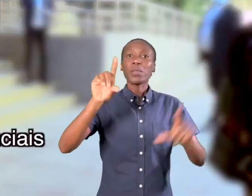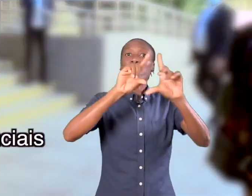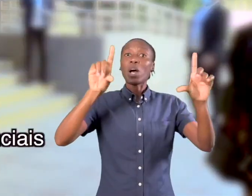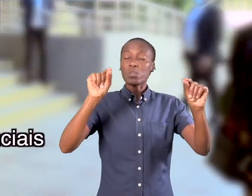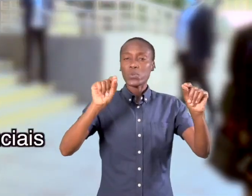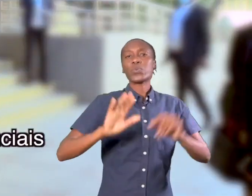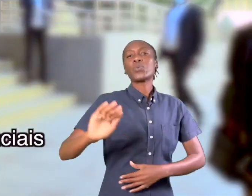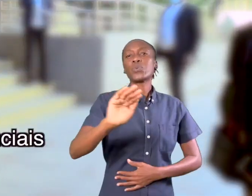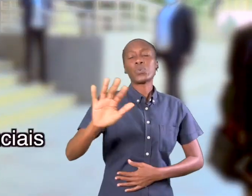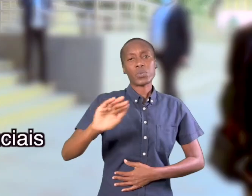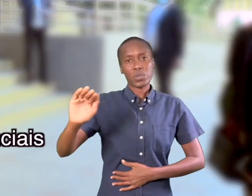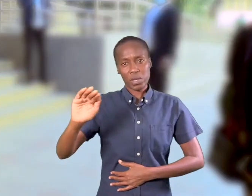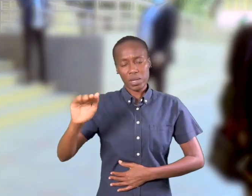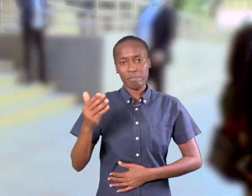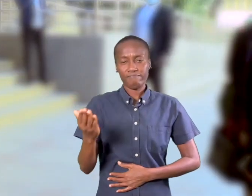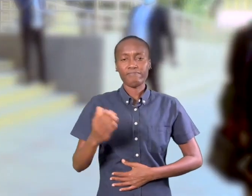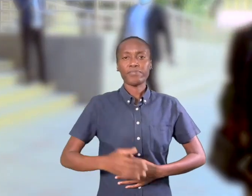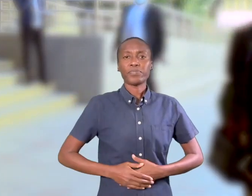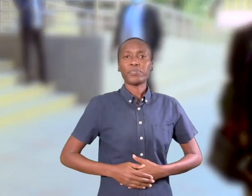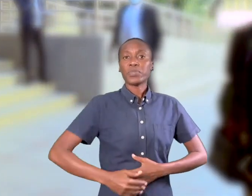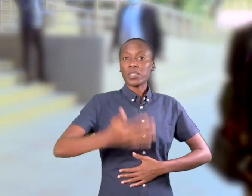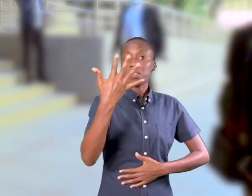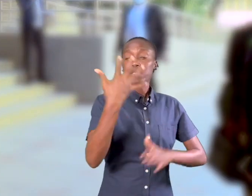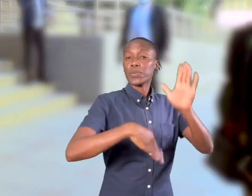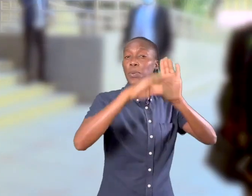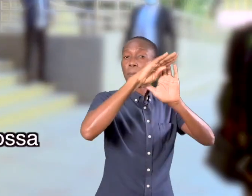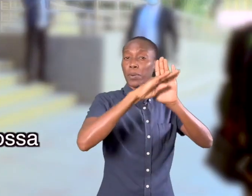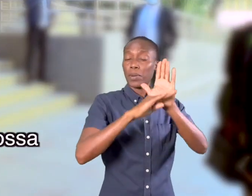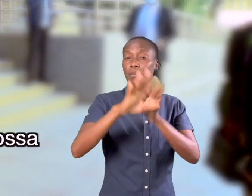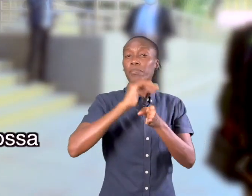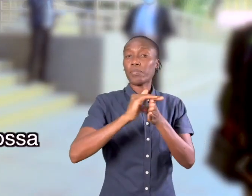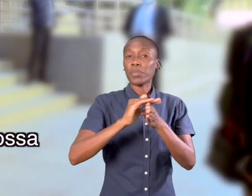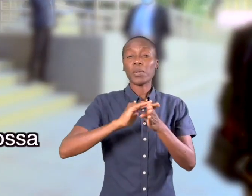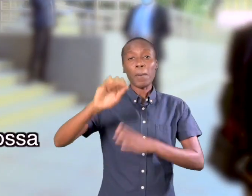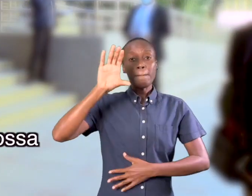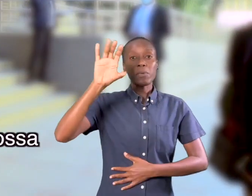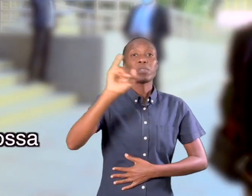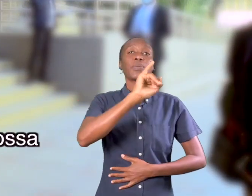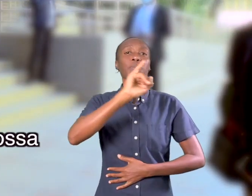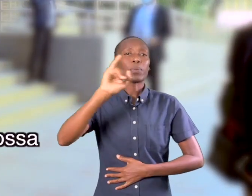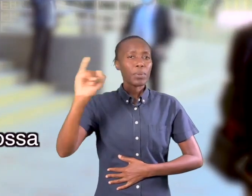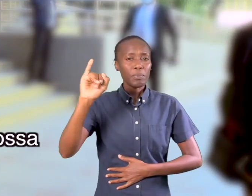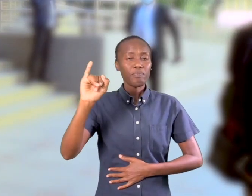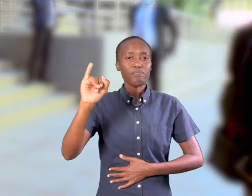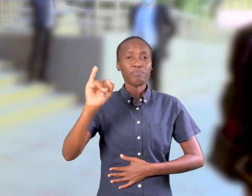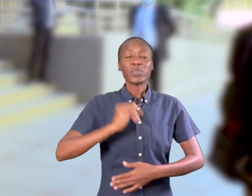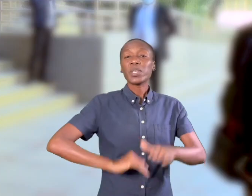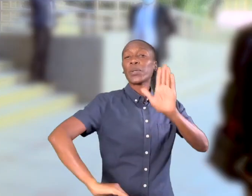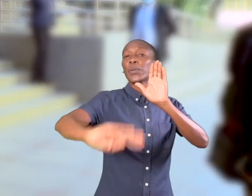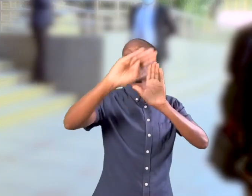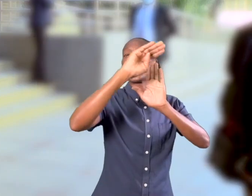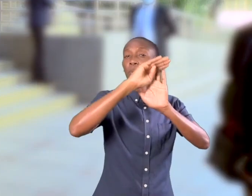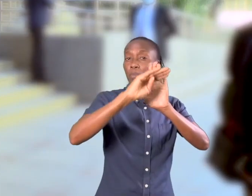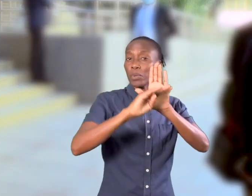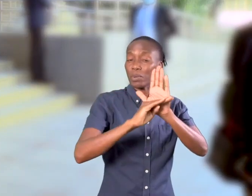de Assuntos Sociais. São 5 programas de proteção social que são implementados ao nível da nossa província de Inhambane e cada um